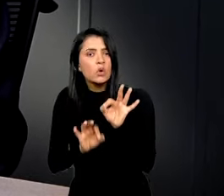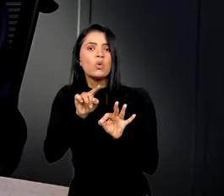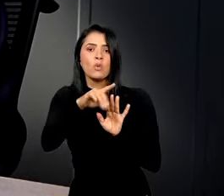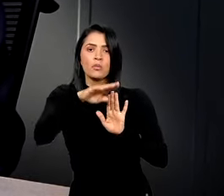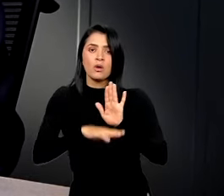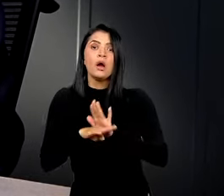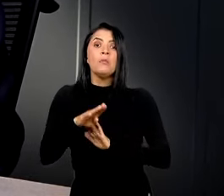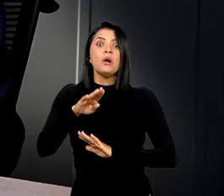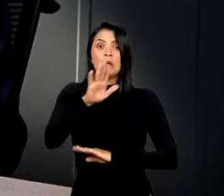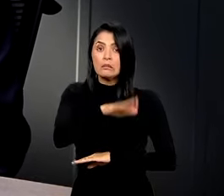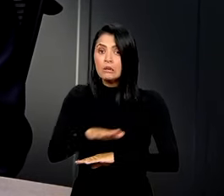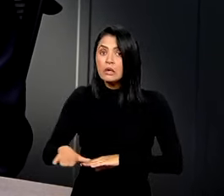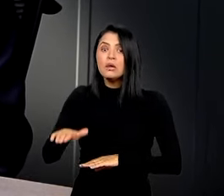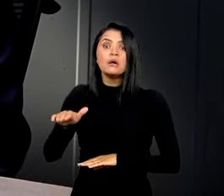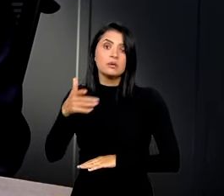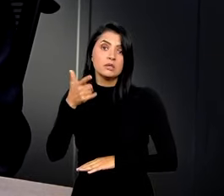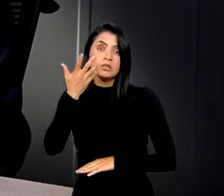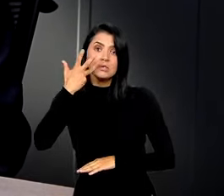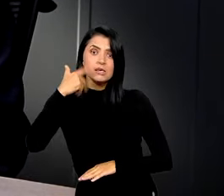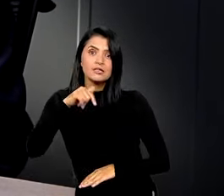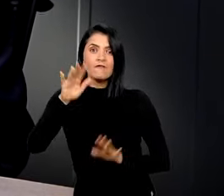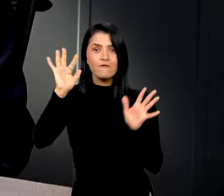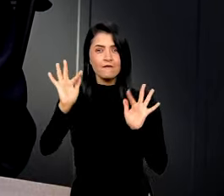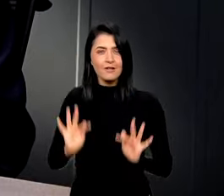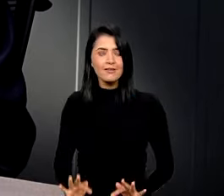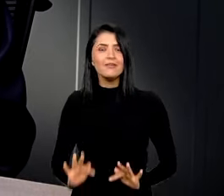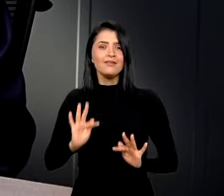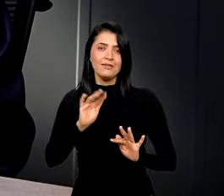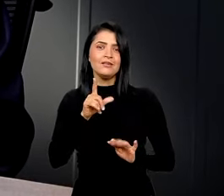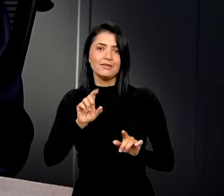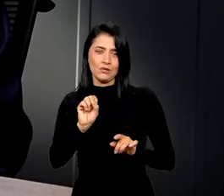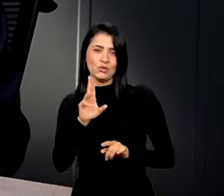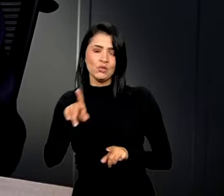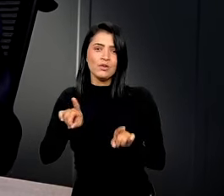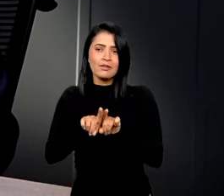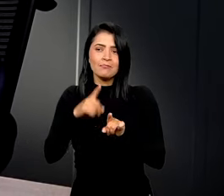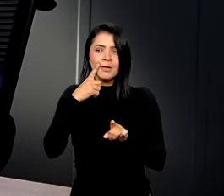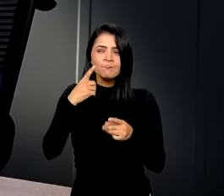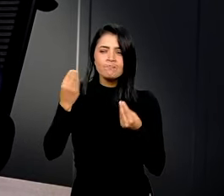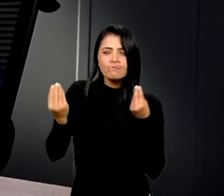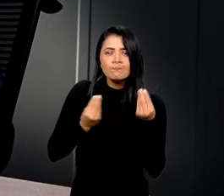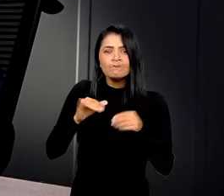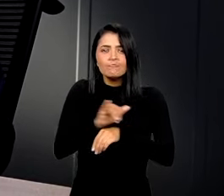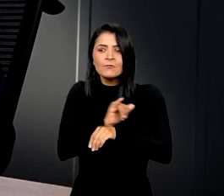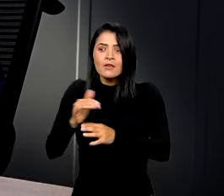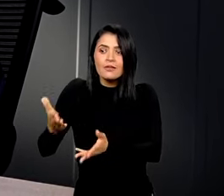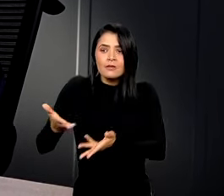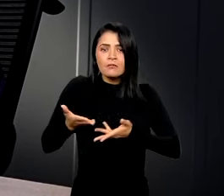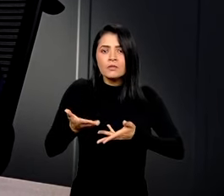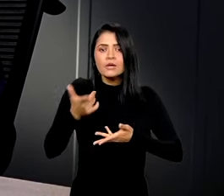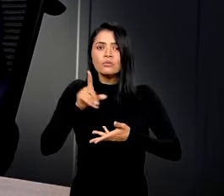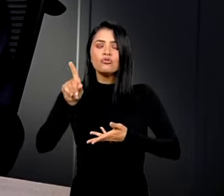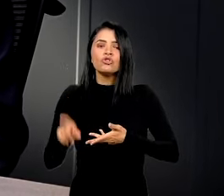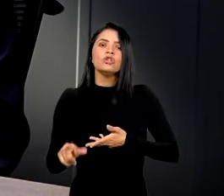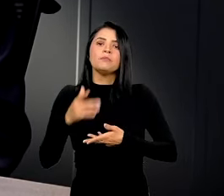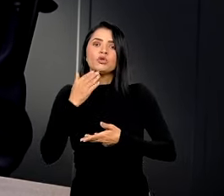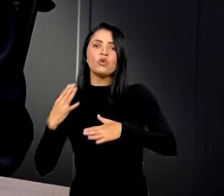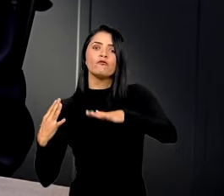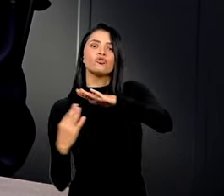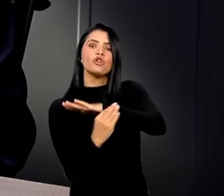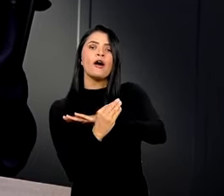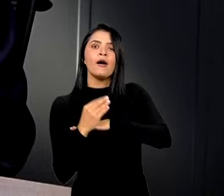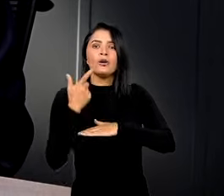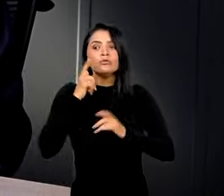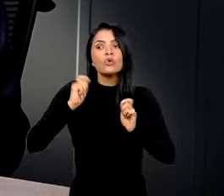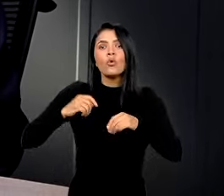da primeira infância no SUAS, discutindo a política de interiorização e acolhimento de refugiados e imigrantes, discutindo